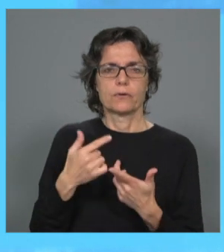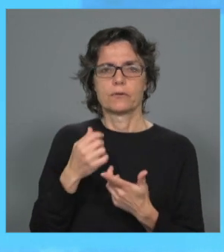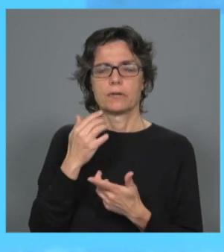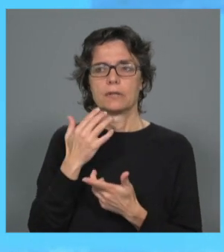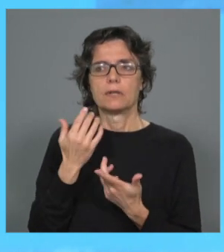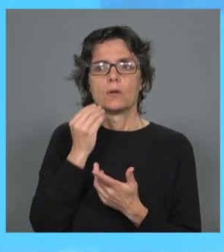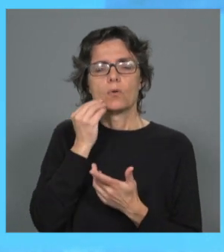crescente na sociedade?